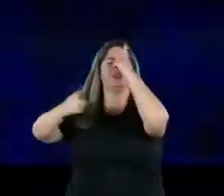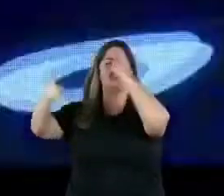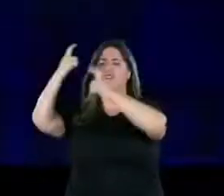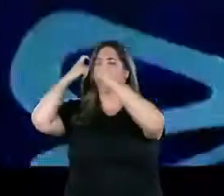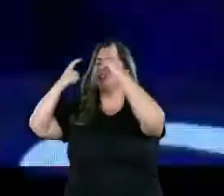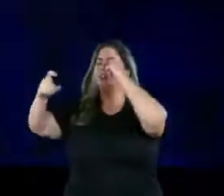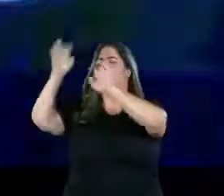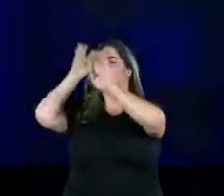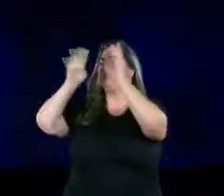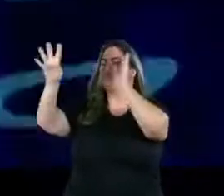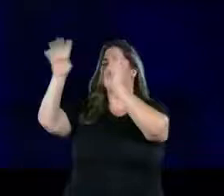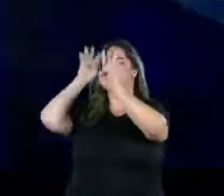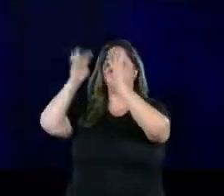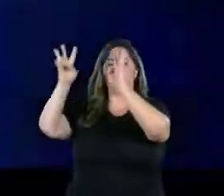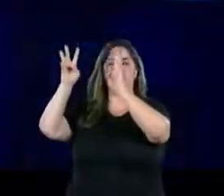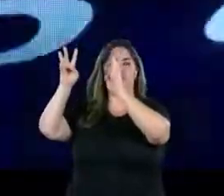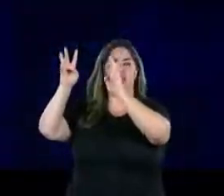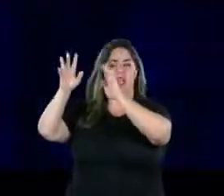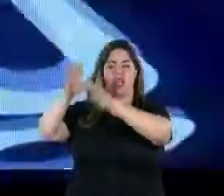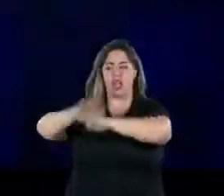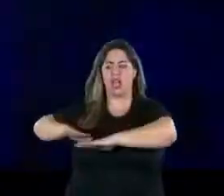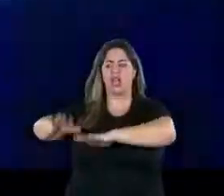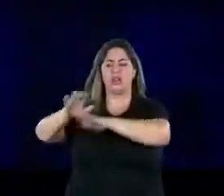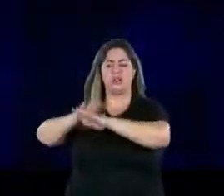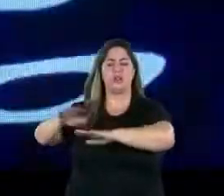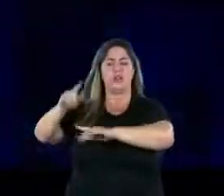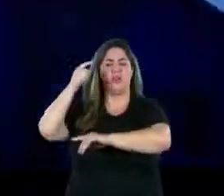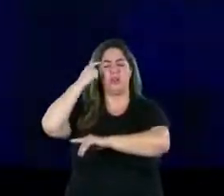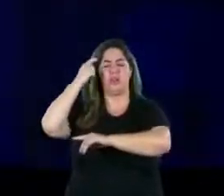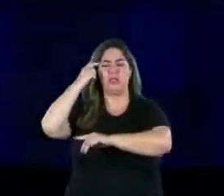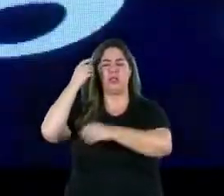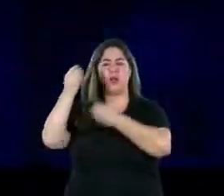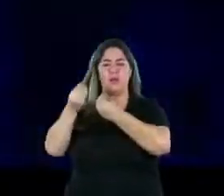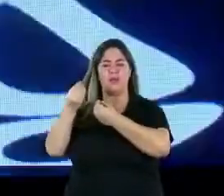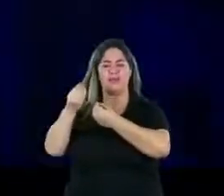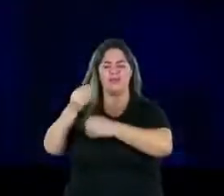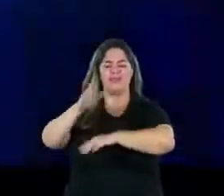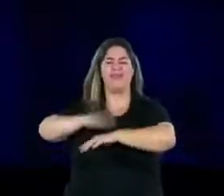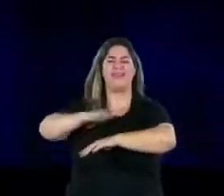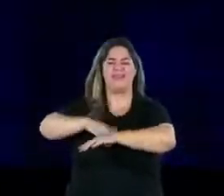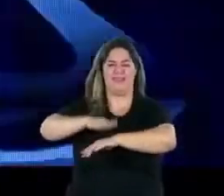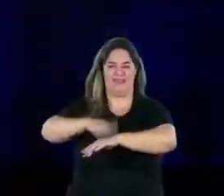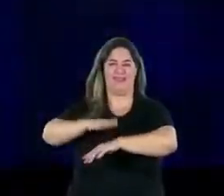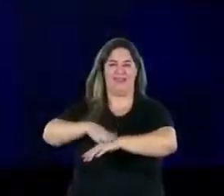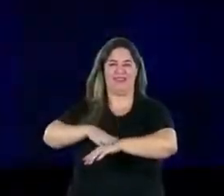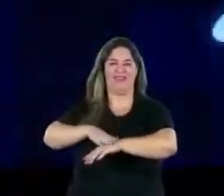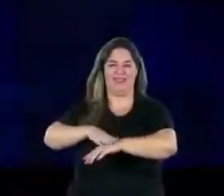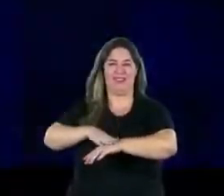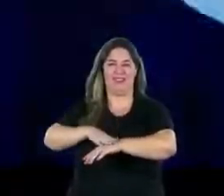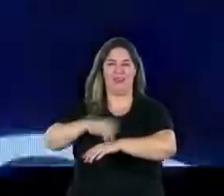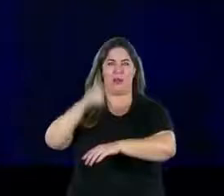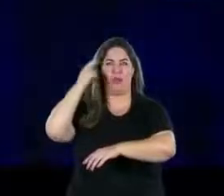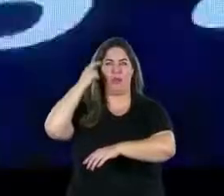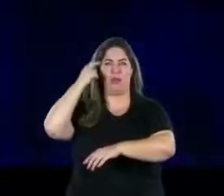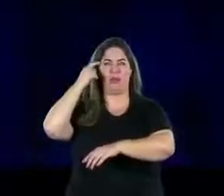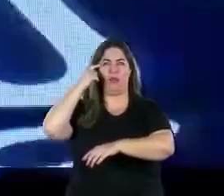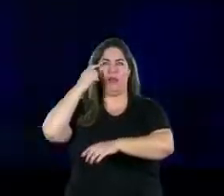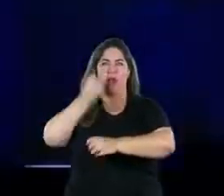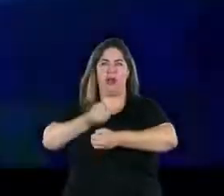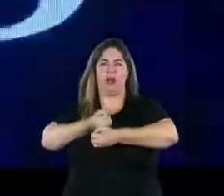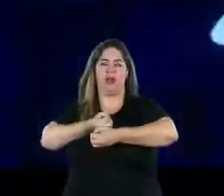e pensando. E aí pensar o conhecimento através do fazer. Pensar a poesia